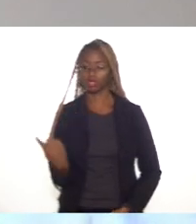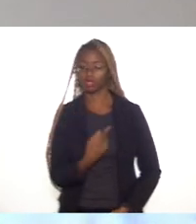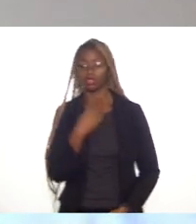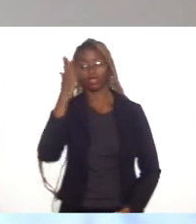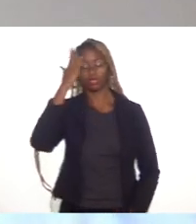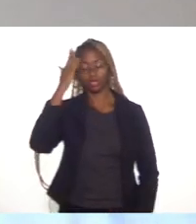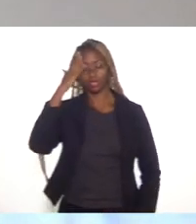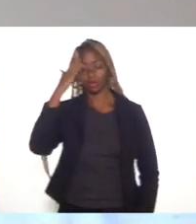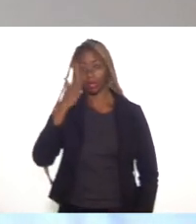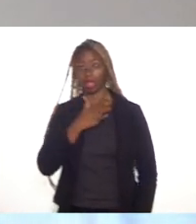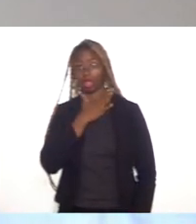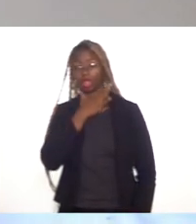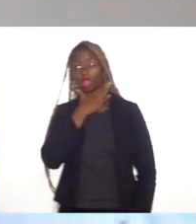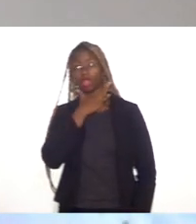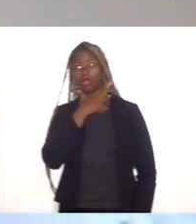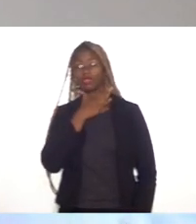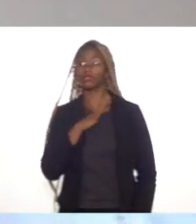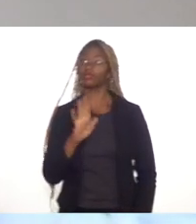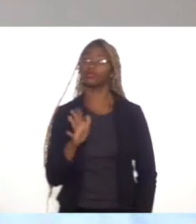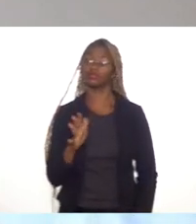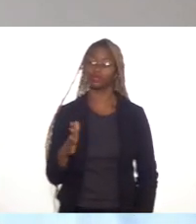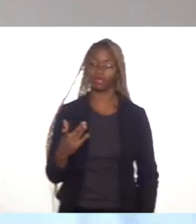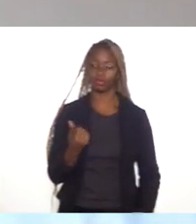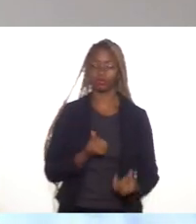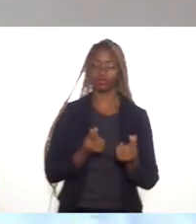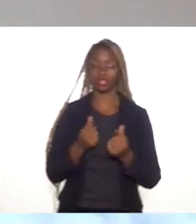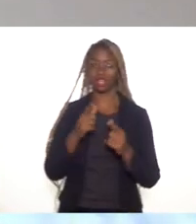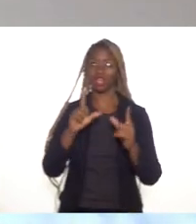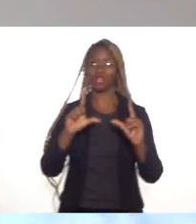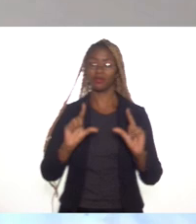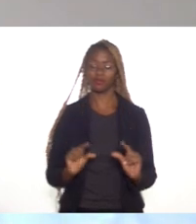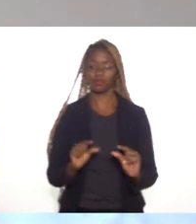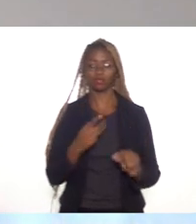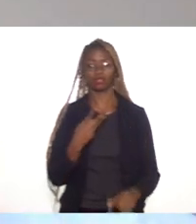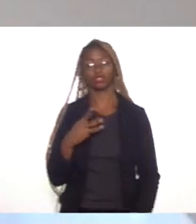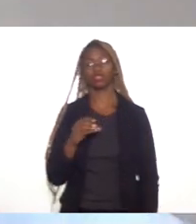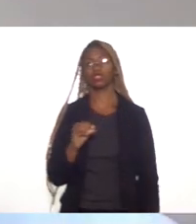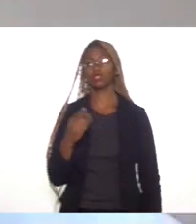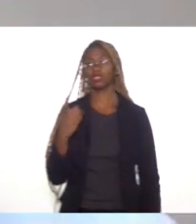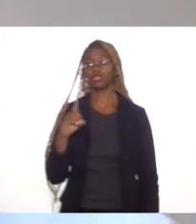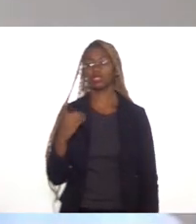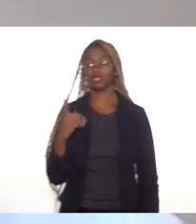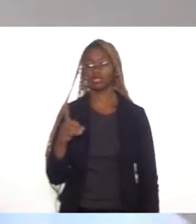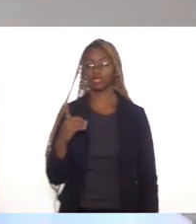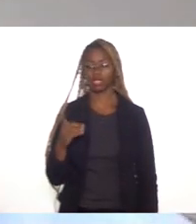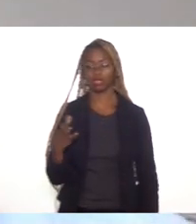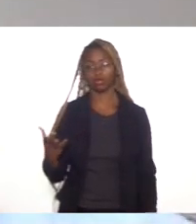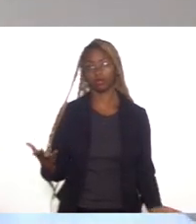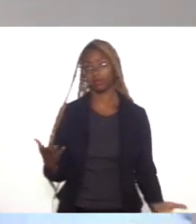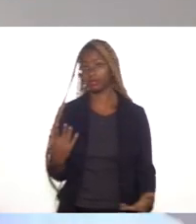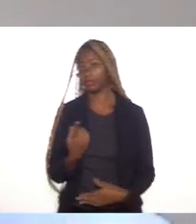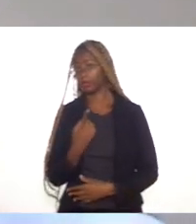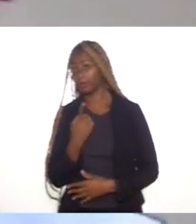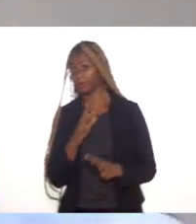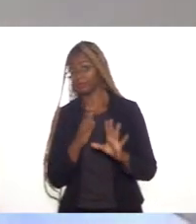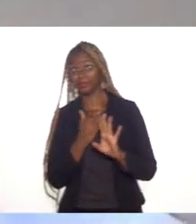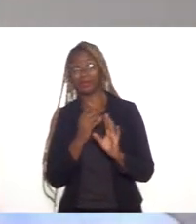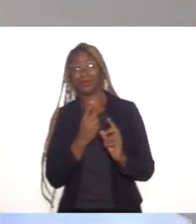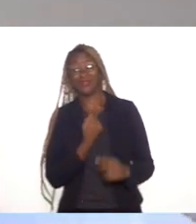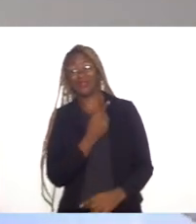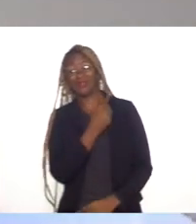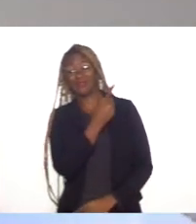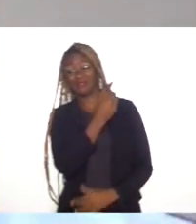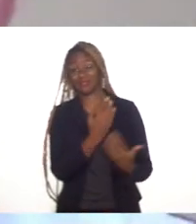sabemos que no auge da crise, ele foi, esse valor era inferior a 30 dólares. Está longe do que ele já bateu, mas houve